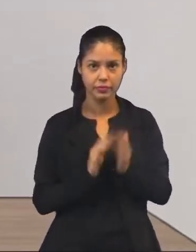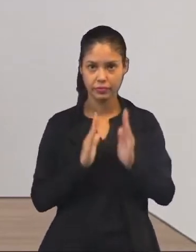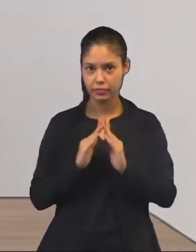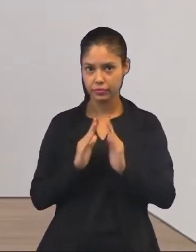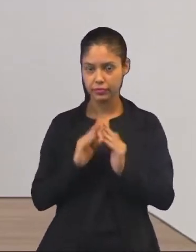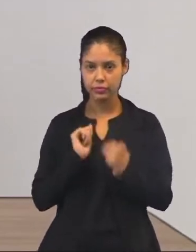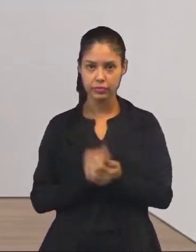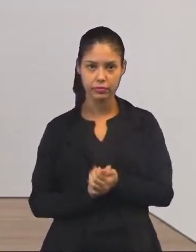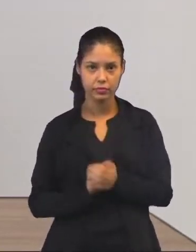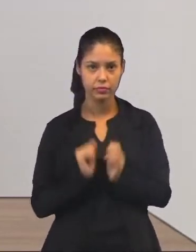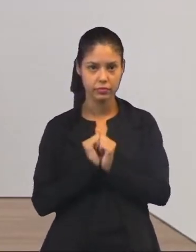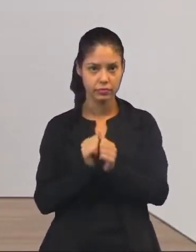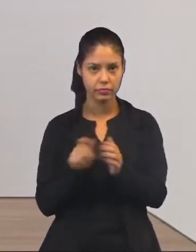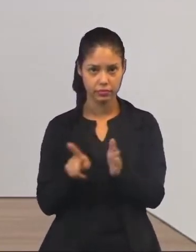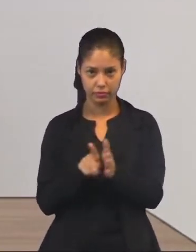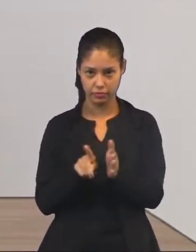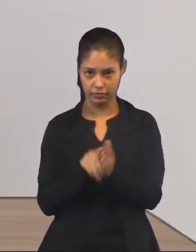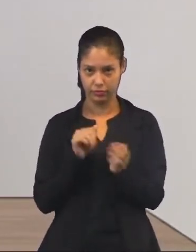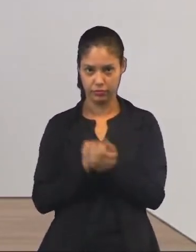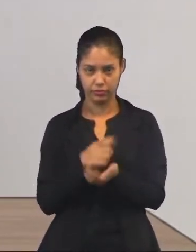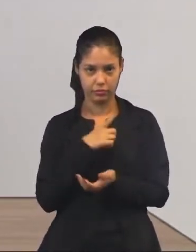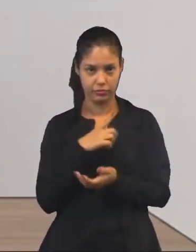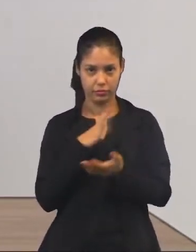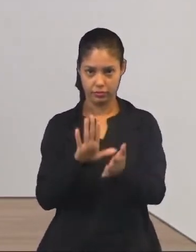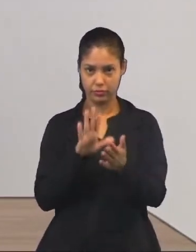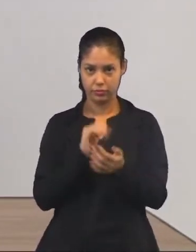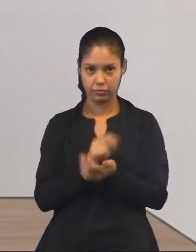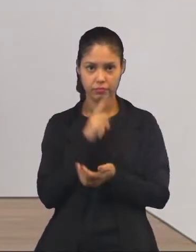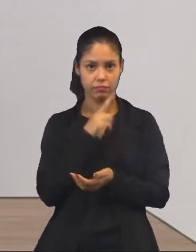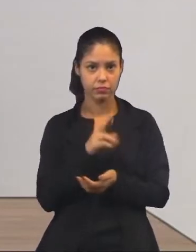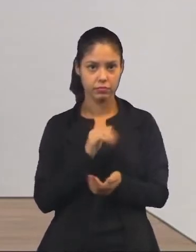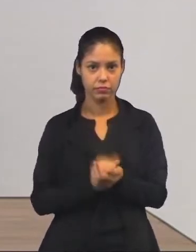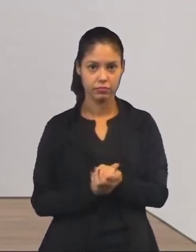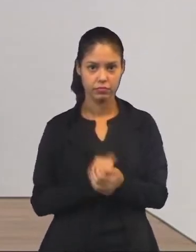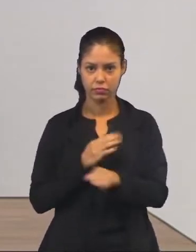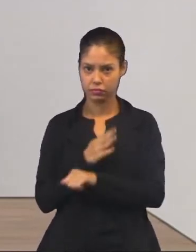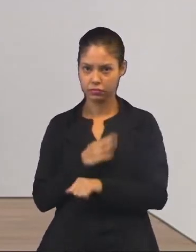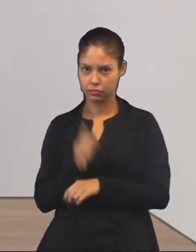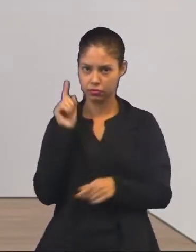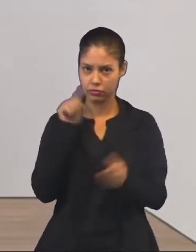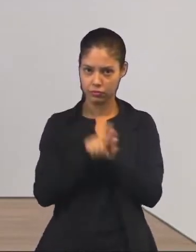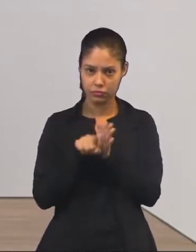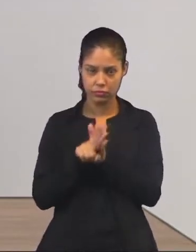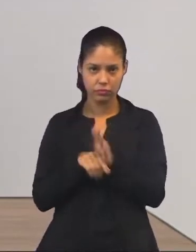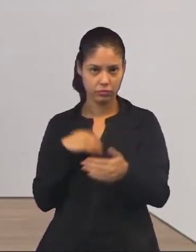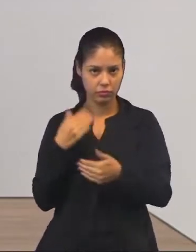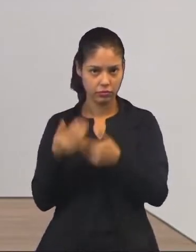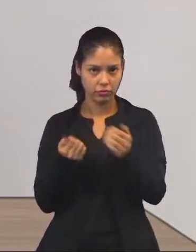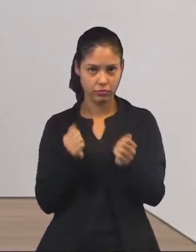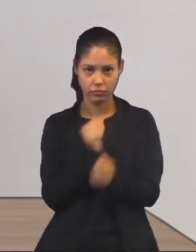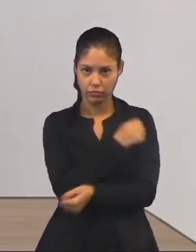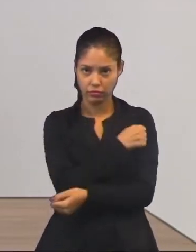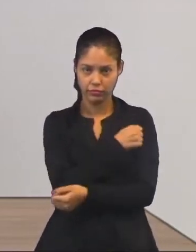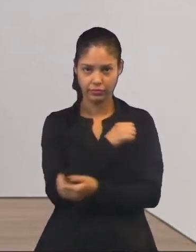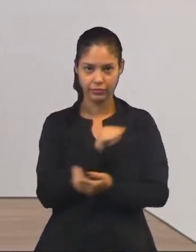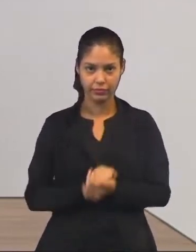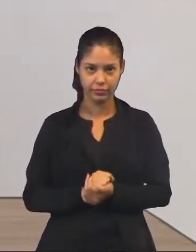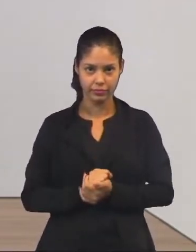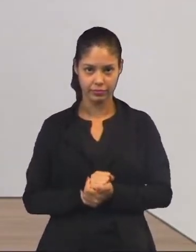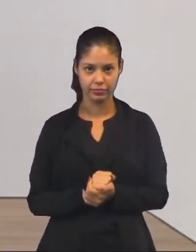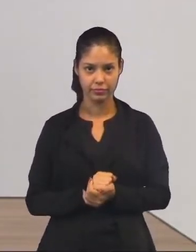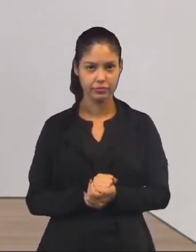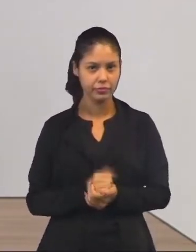casa, tá certo? Juntamente comigo e tentem aí me responder as intervenções que eu irei estar fazendo no decorrer da nossa aula. Tudo